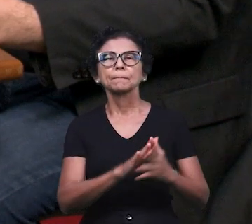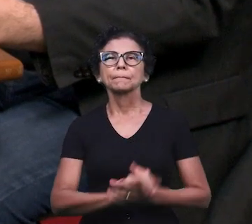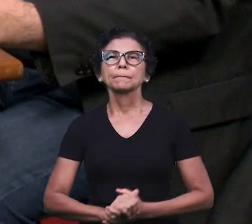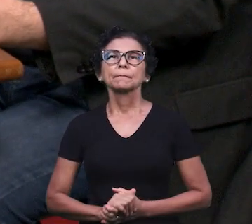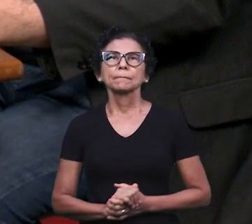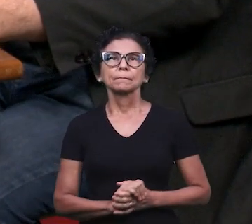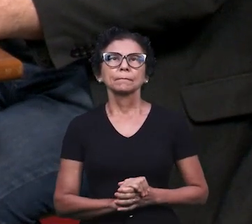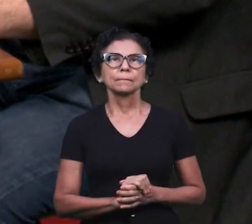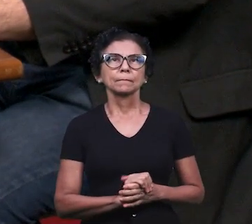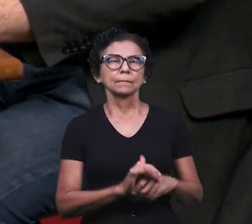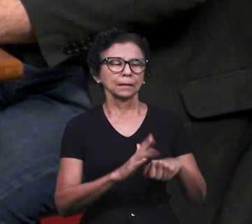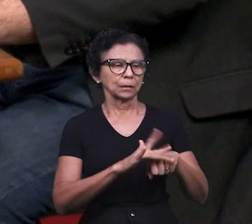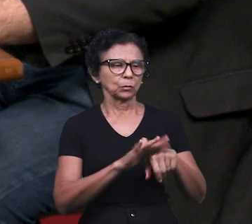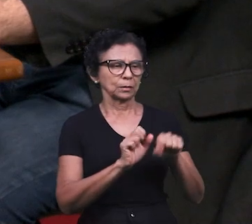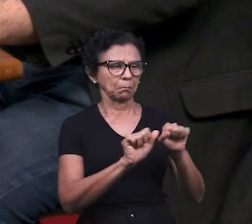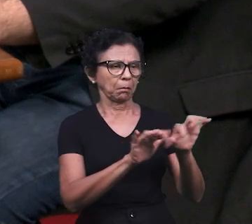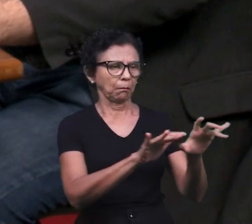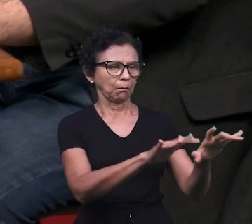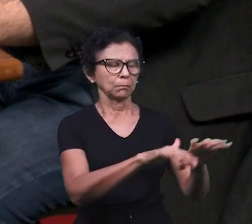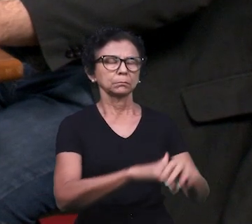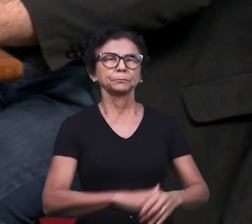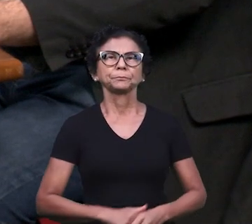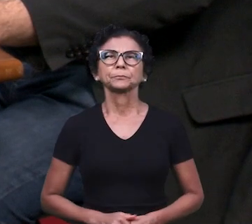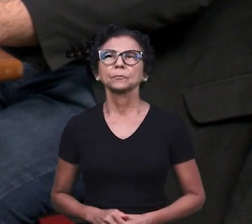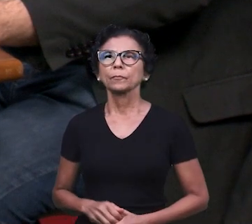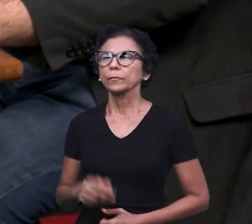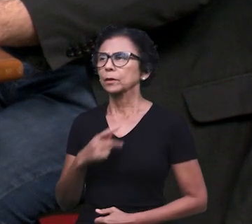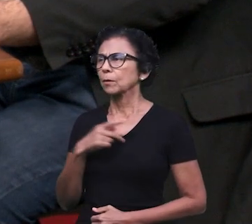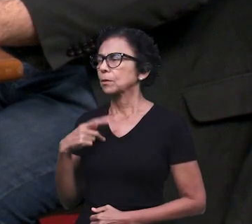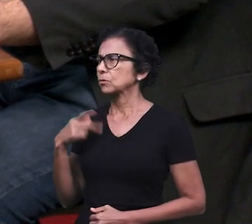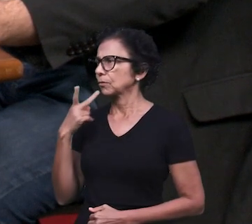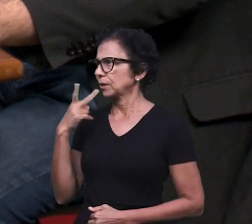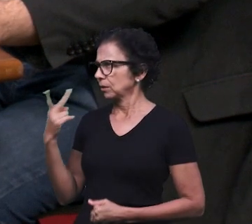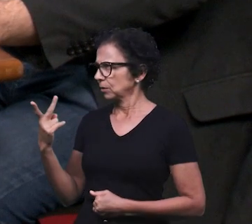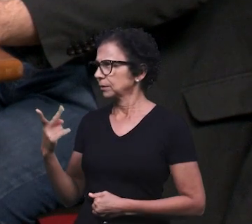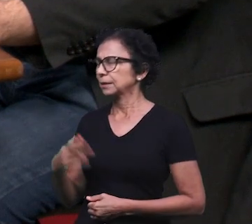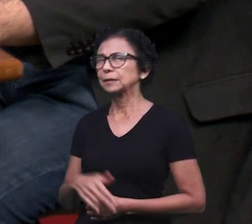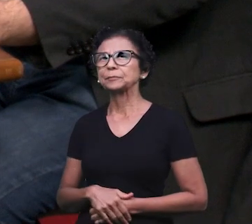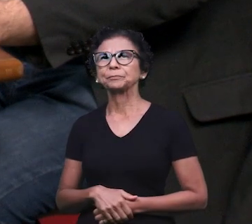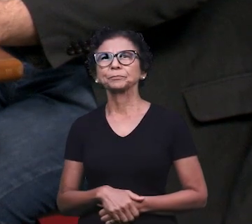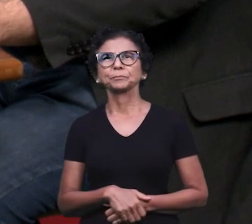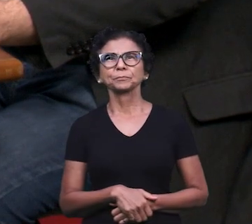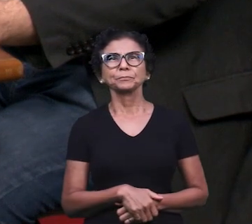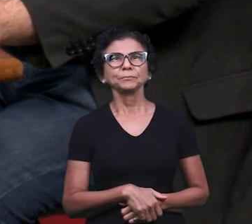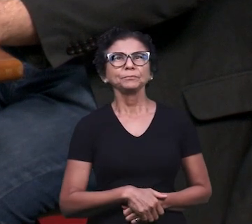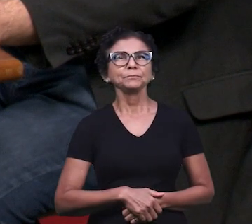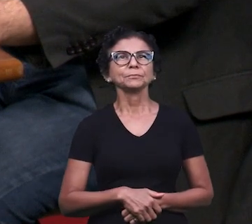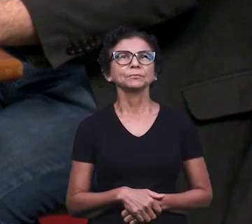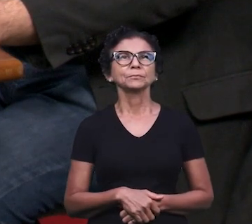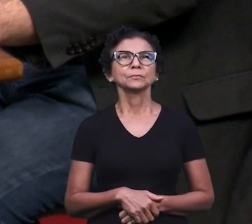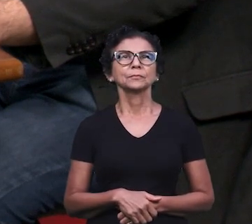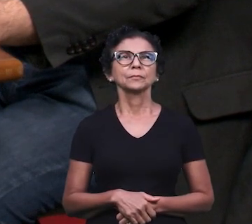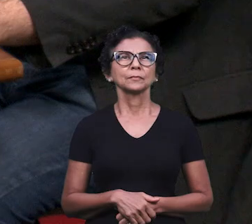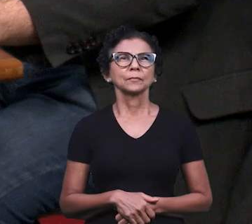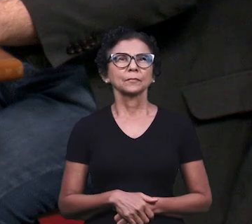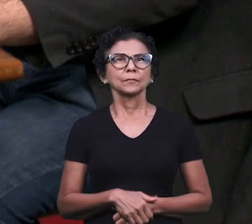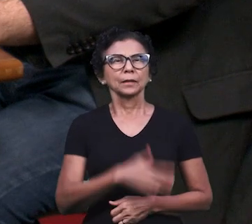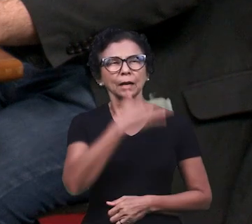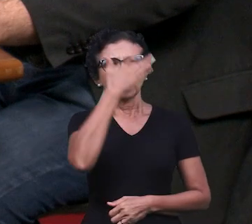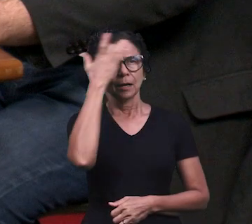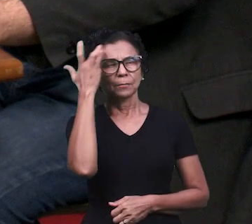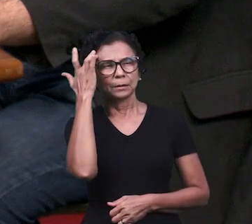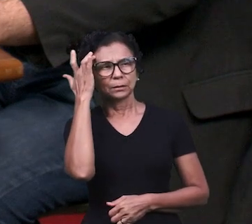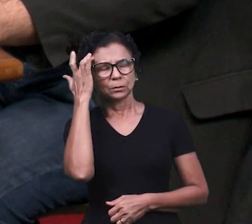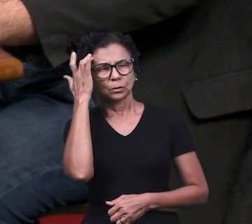tão interessante que o pastor comentou, né, anteriormente, que quando a pessoa percebia que a sua casa tinha